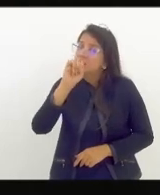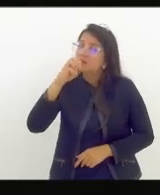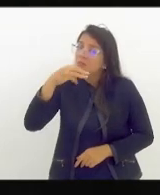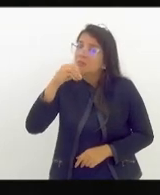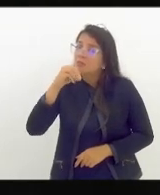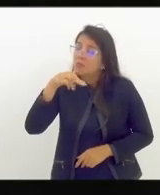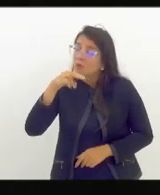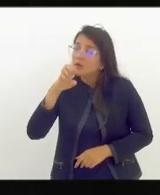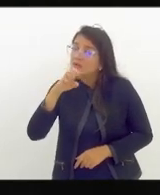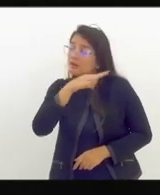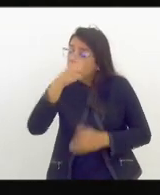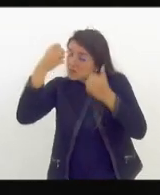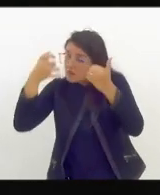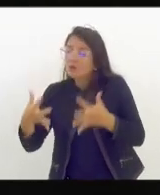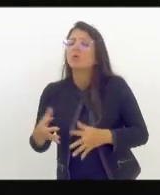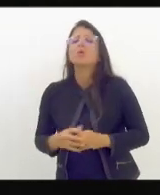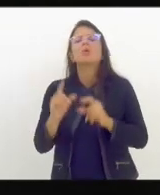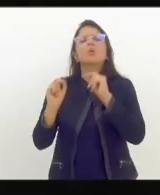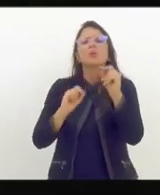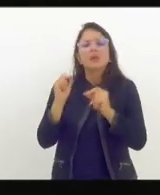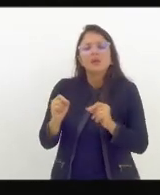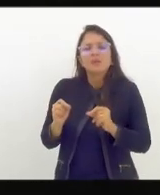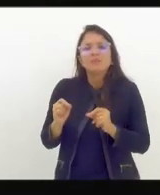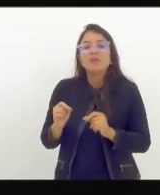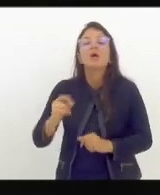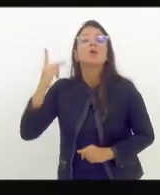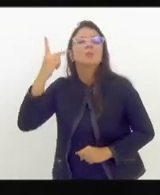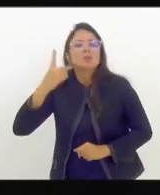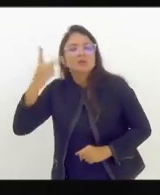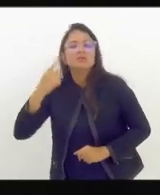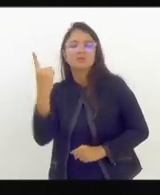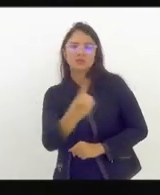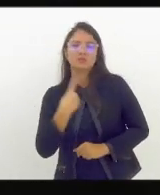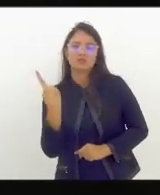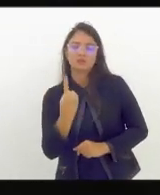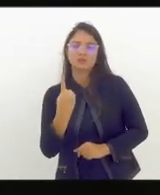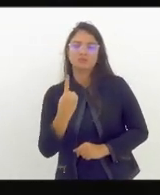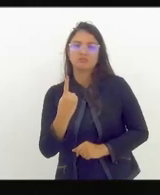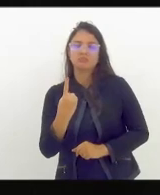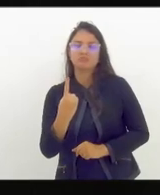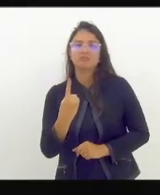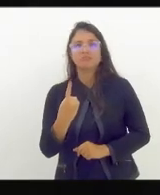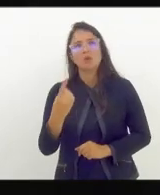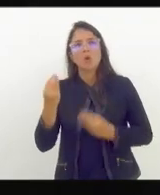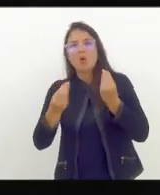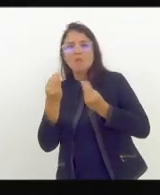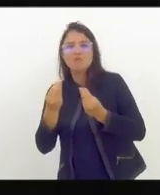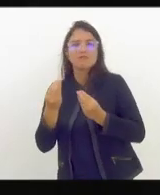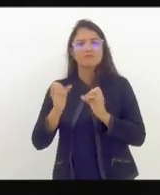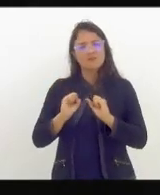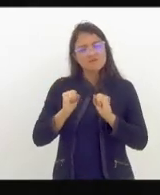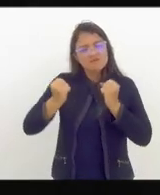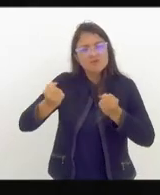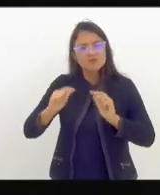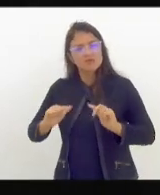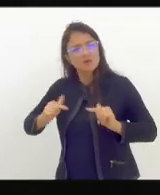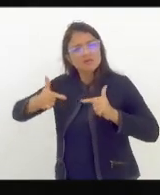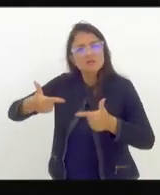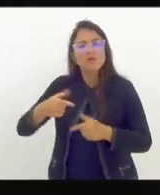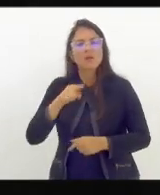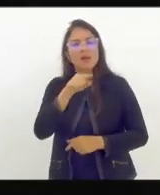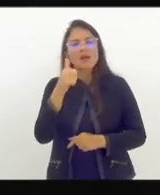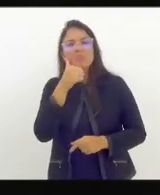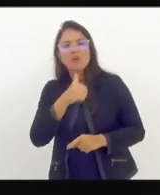disse, que essas políticas que nós temos de combate e de enfrentamento à violência contra a